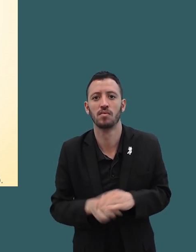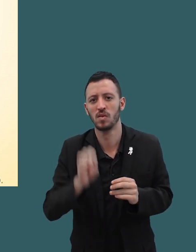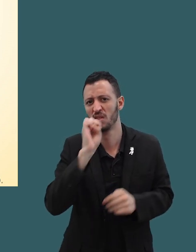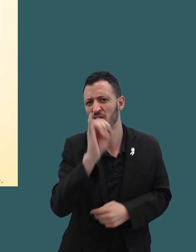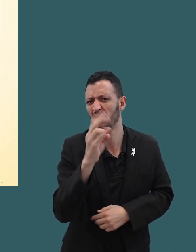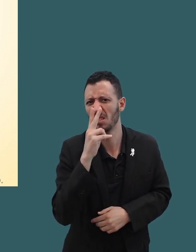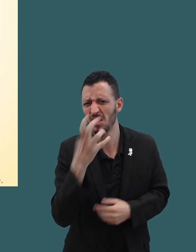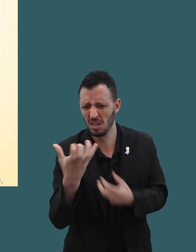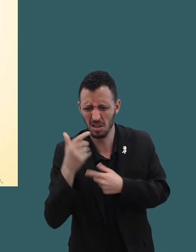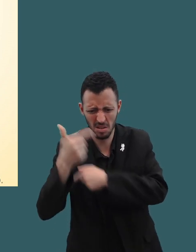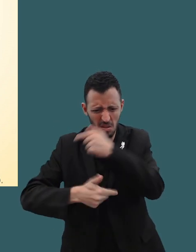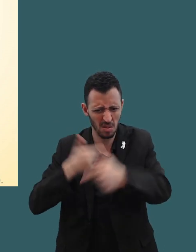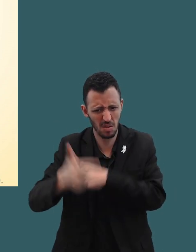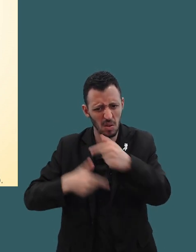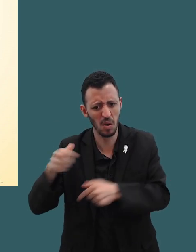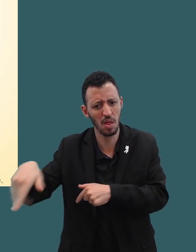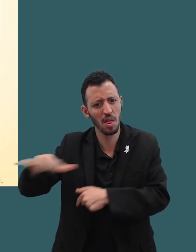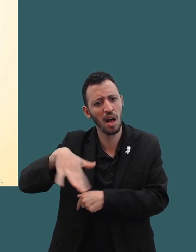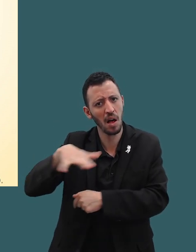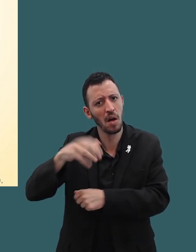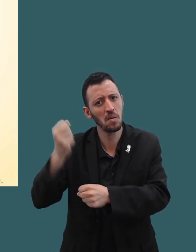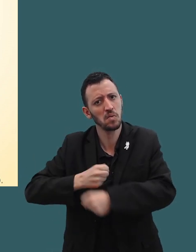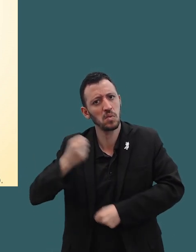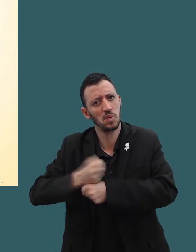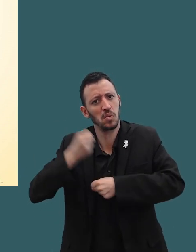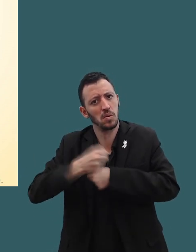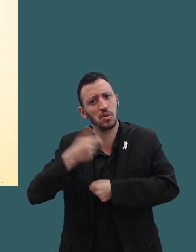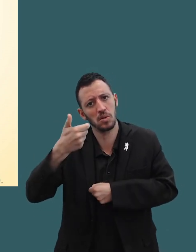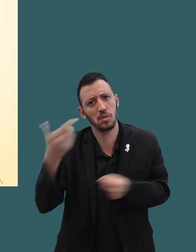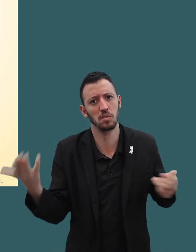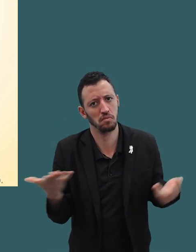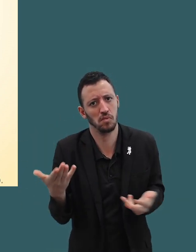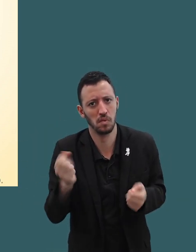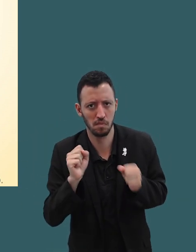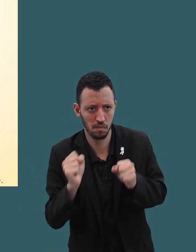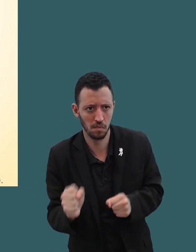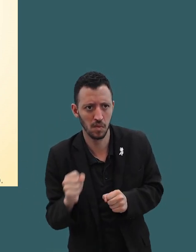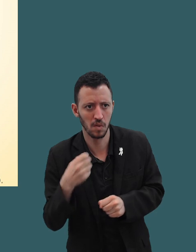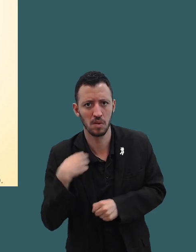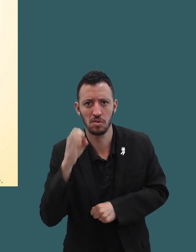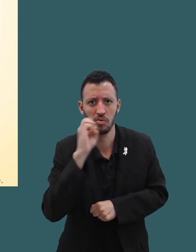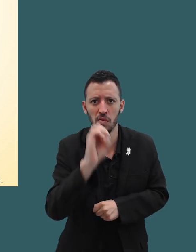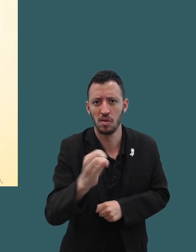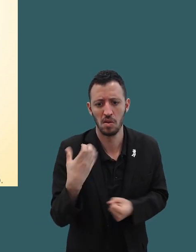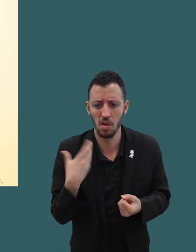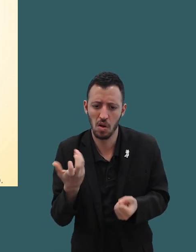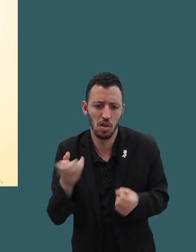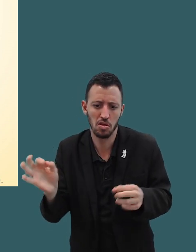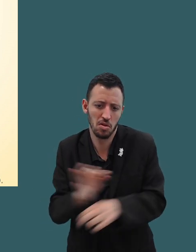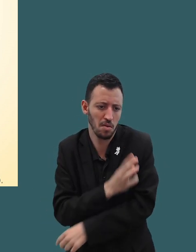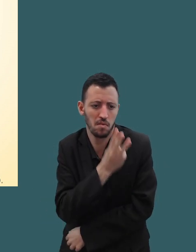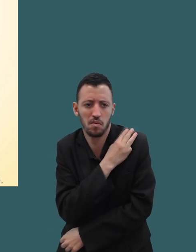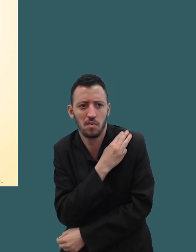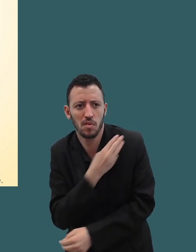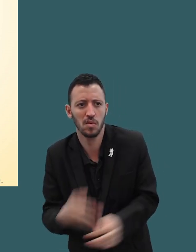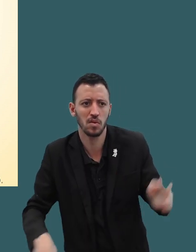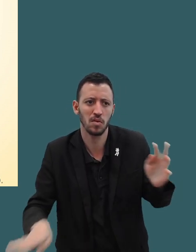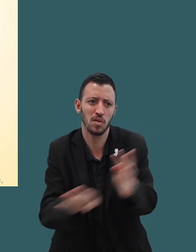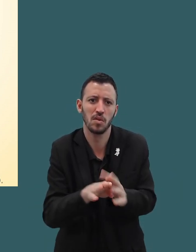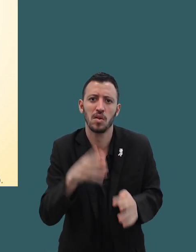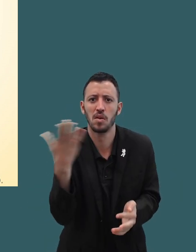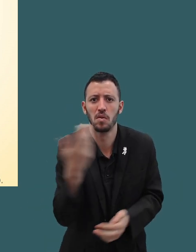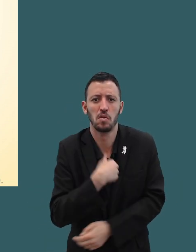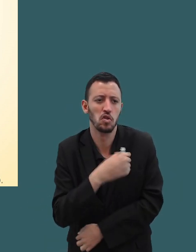Se ela quiser trabalhar com construção civil, eu não quero nem terminar o ensino médio. Quero chegar no